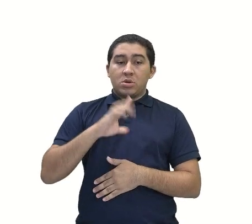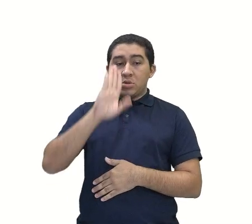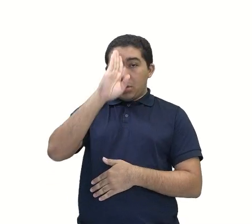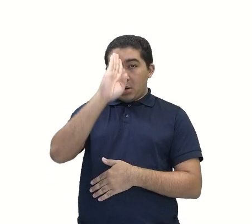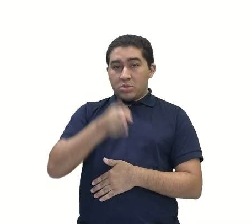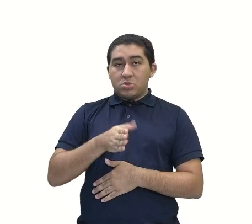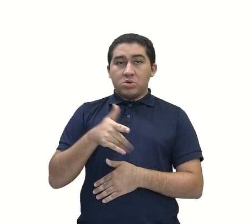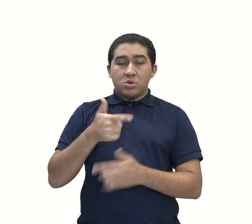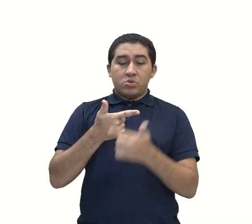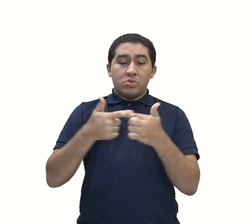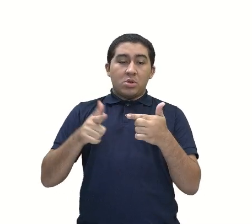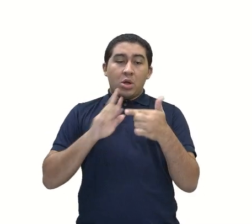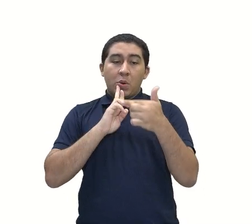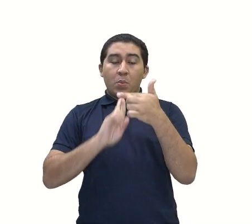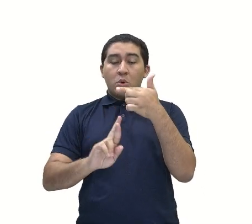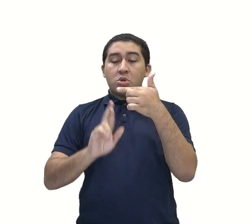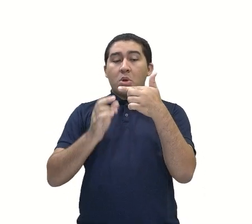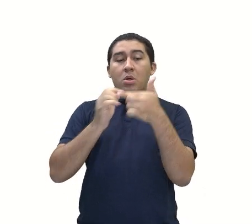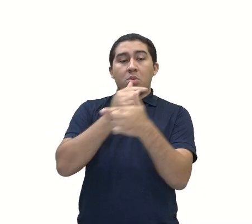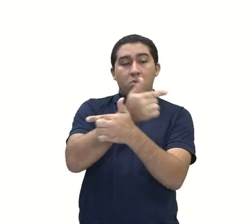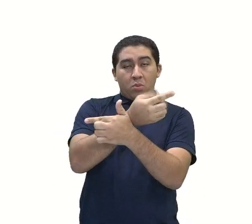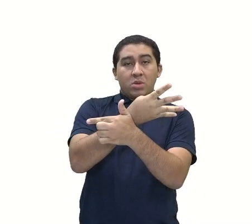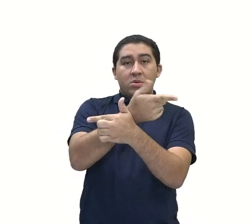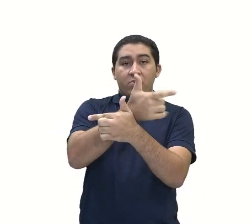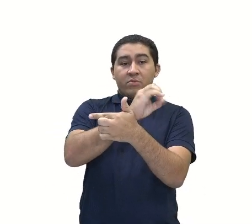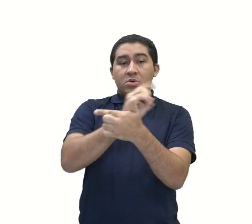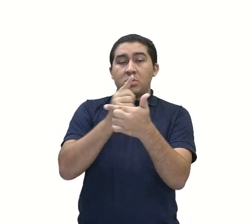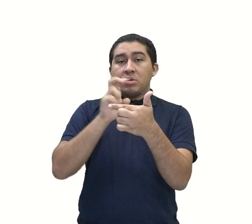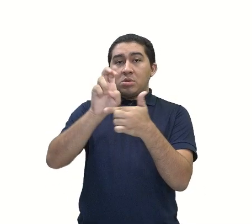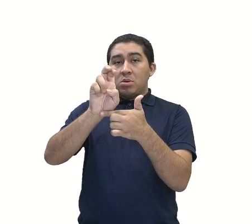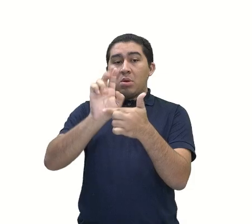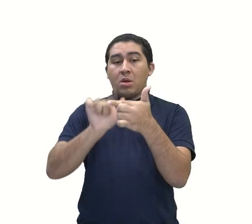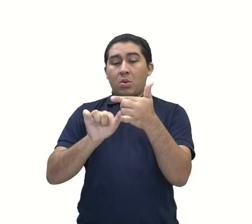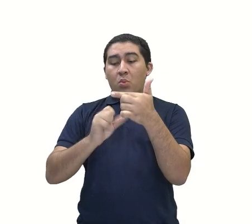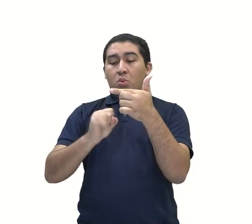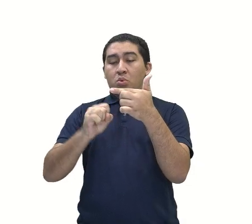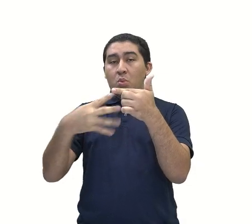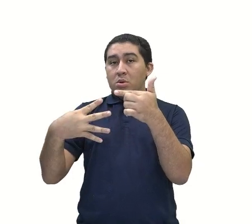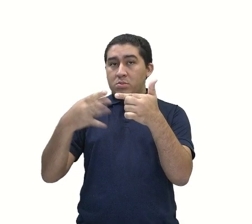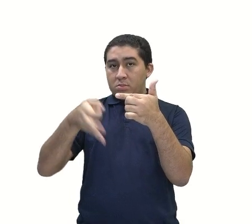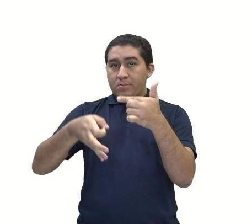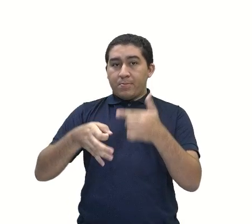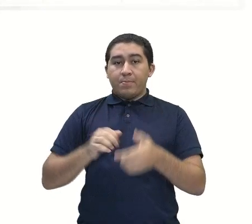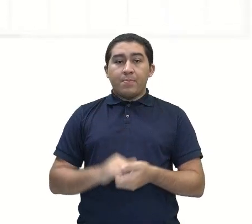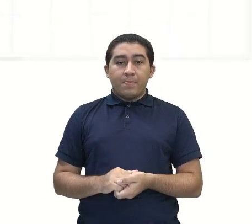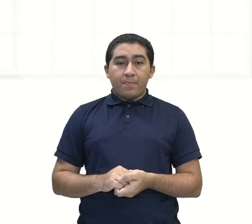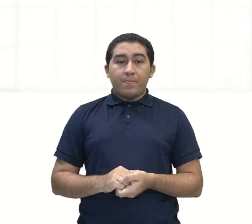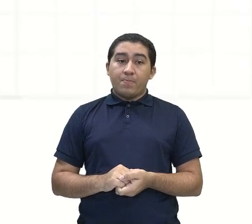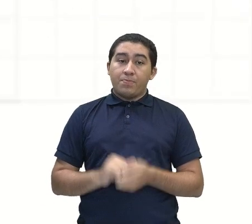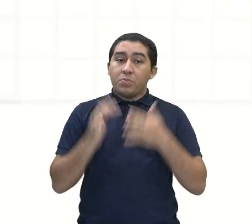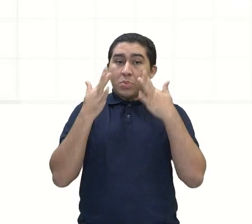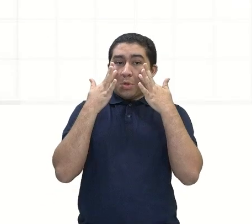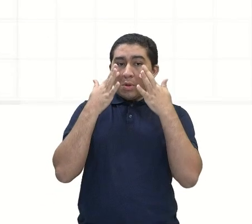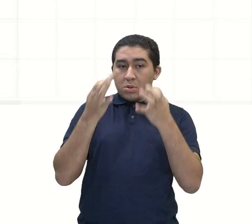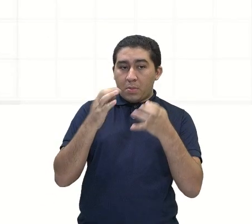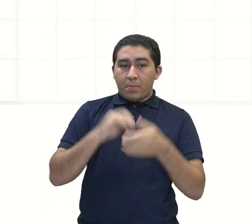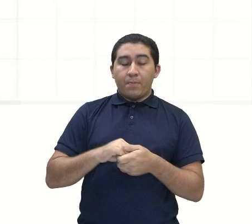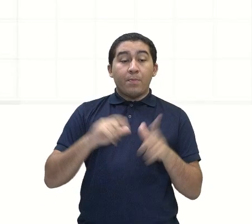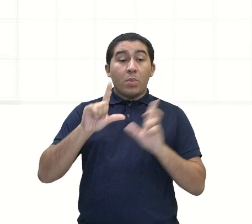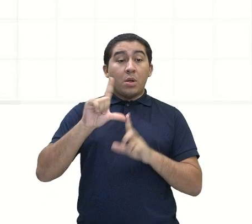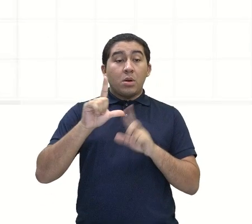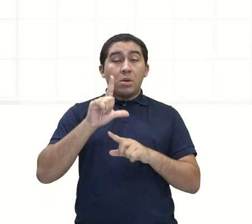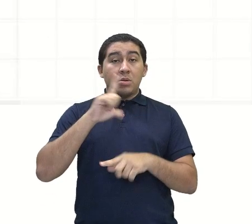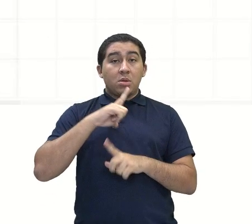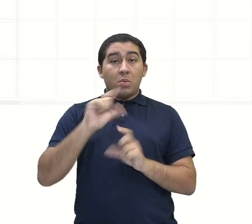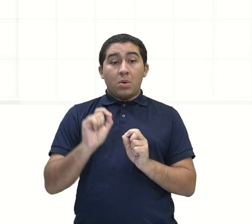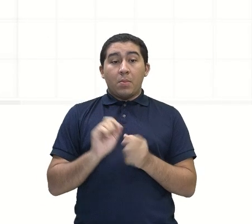a divisão, não sobrou o resto, então o resultado 84, ok? Veja que nas alternativas ele